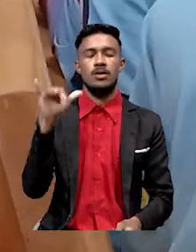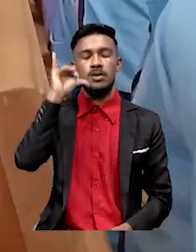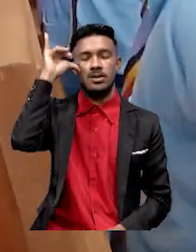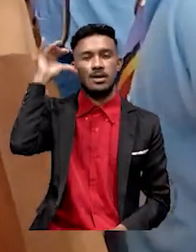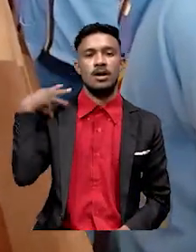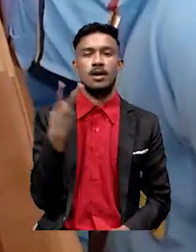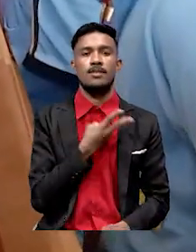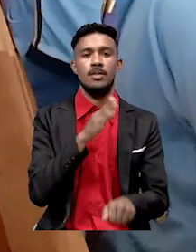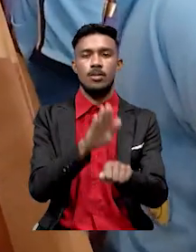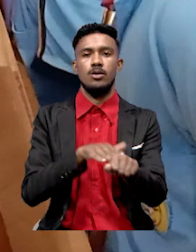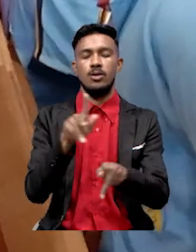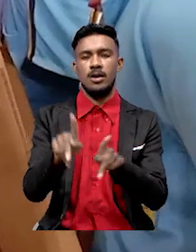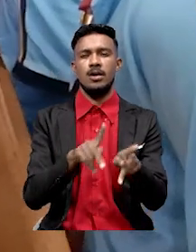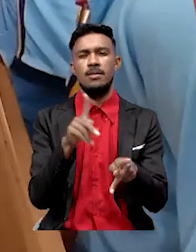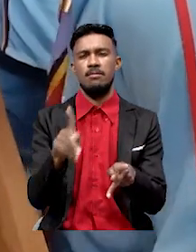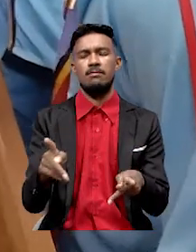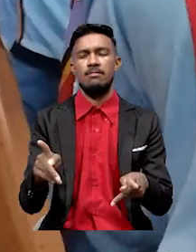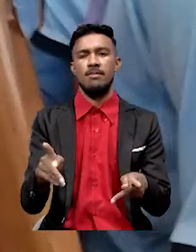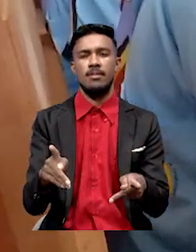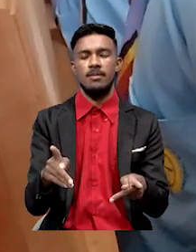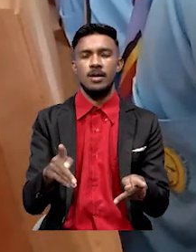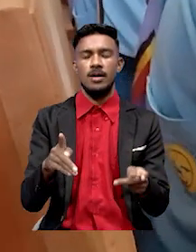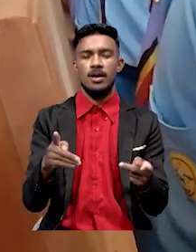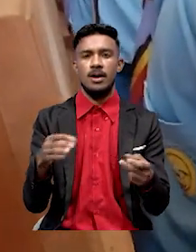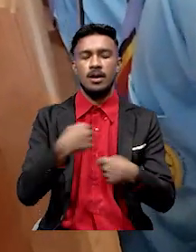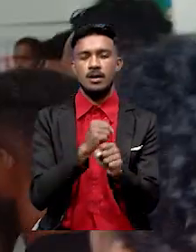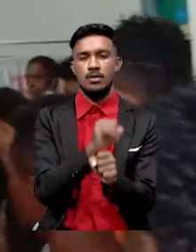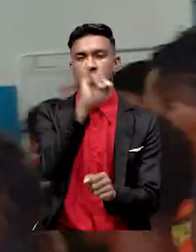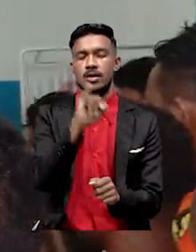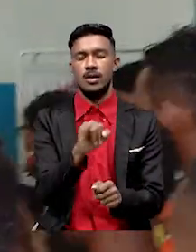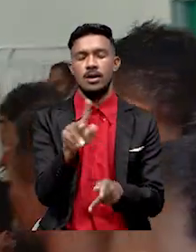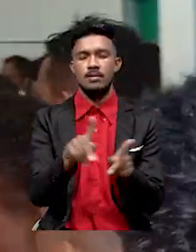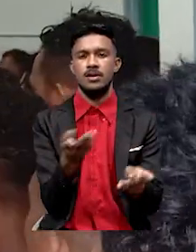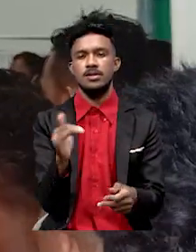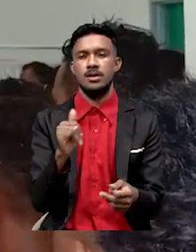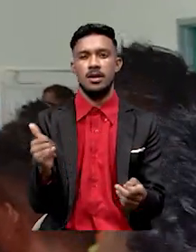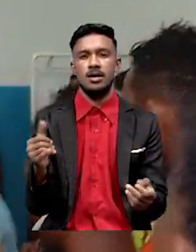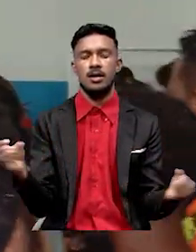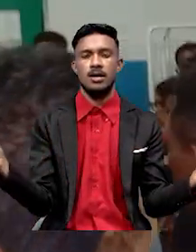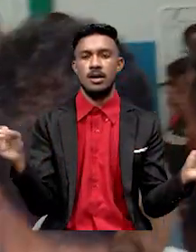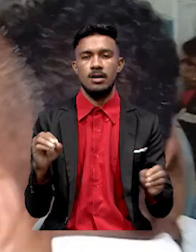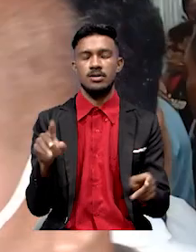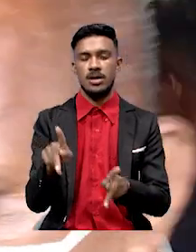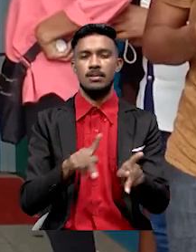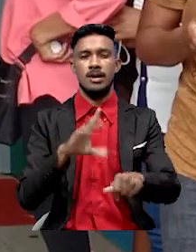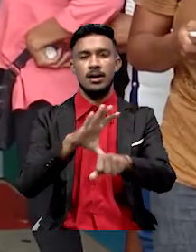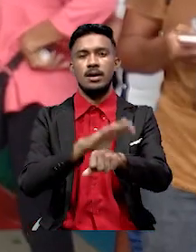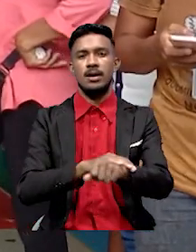ana manai hiran sne alu identifikasi. Nau kerja ambur emasi ne mai ne emasi ne sai suspek do na lai ne hoi